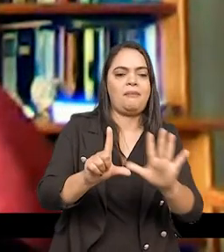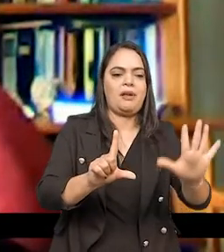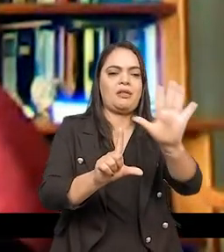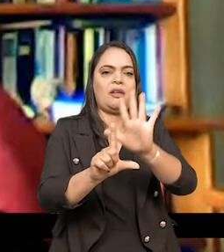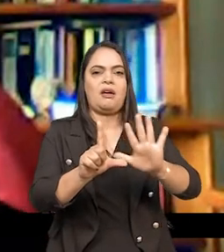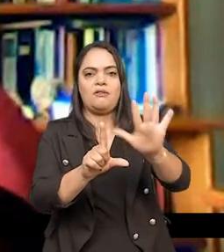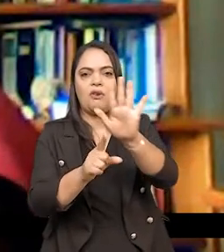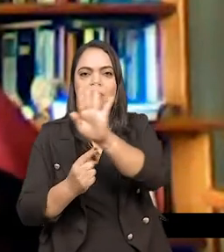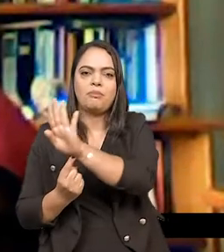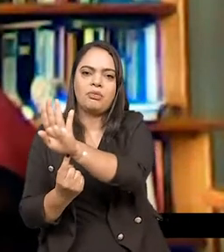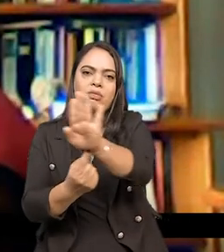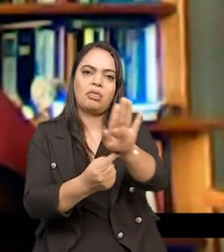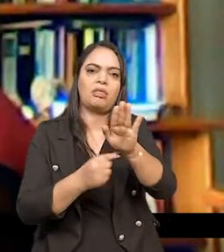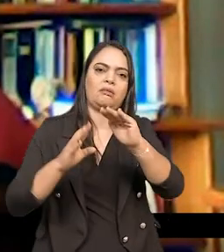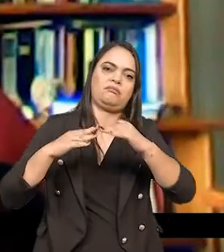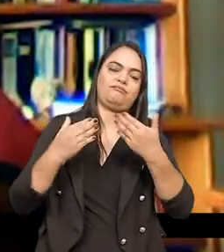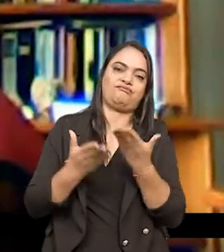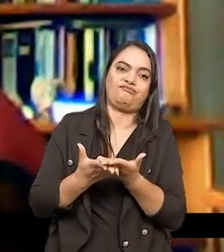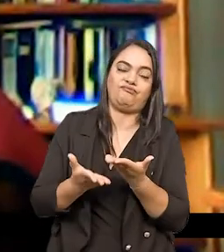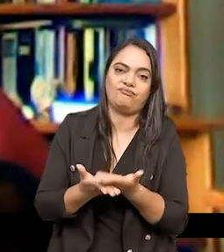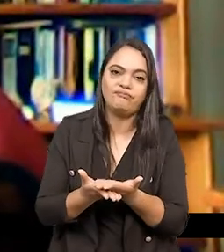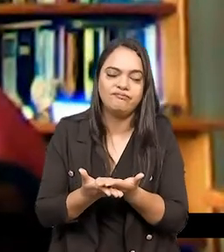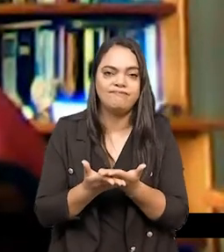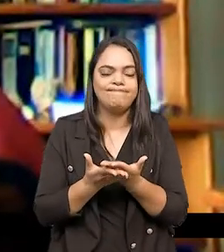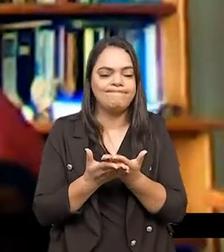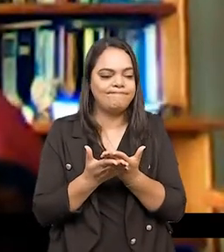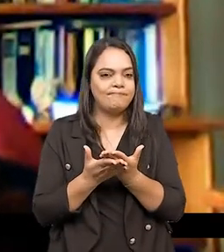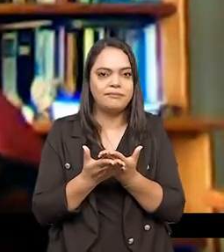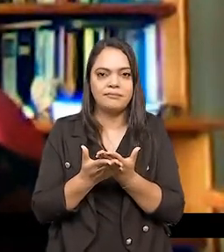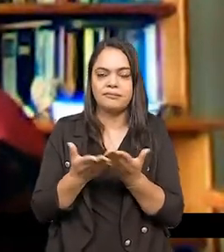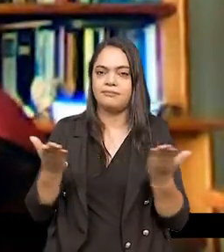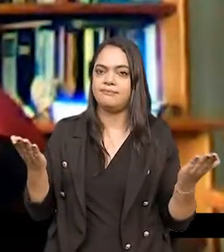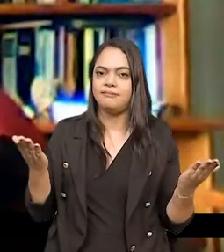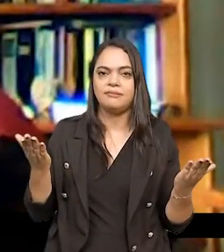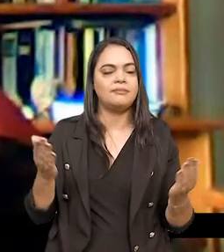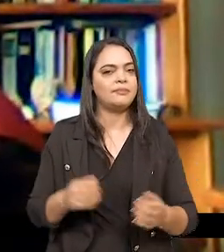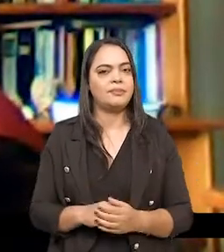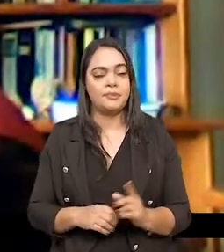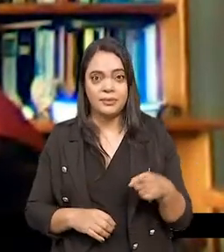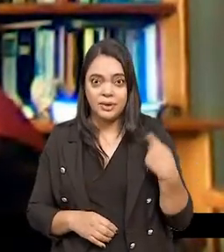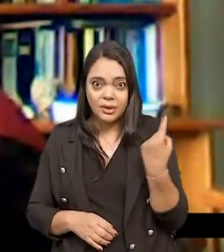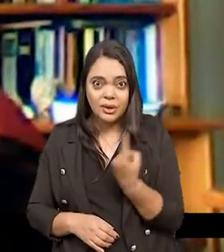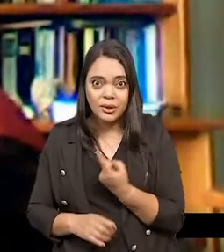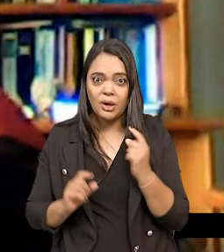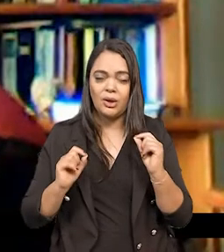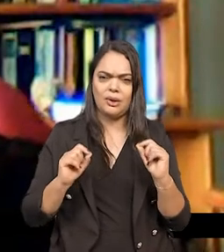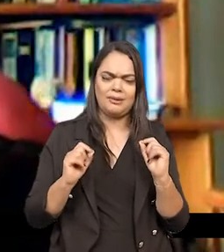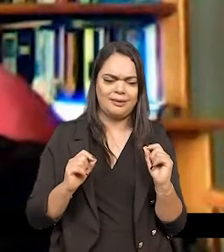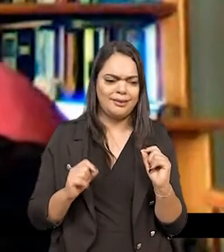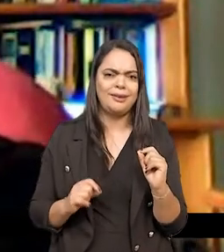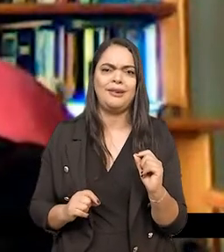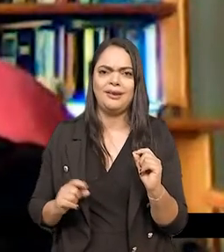plataformas para chegar nas escolas, né? E como tu não tem como entrar, nós aqui estamos